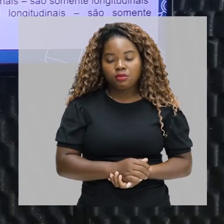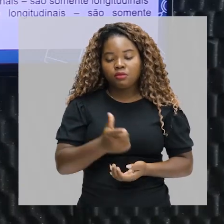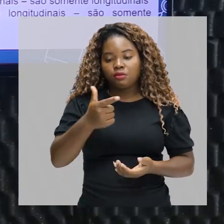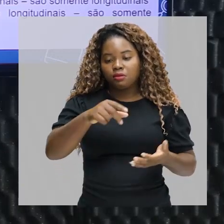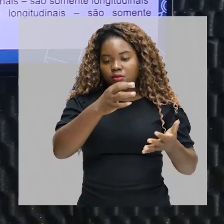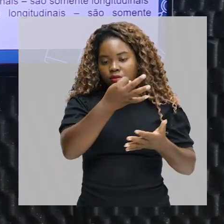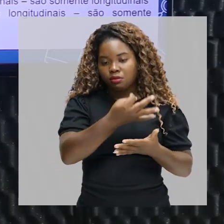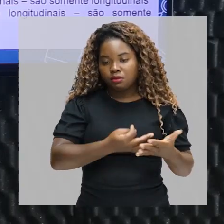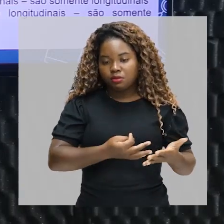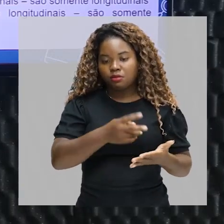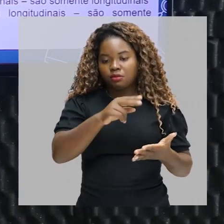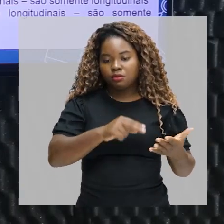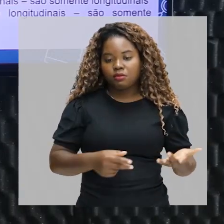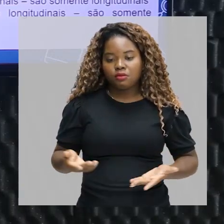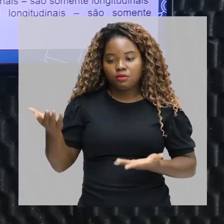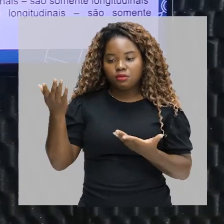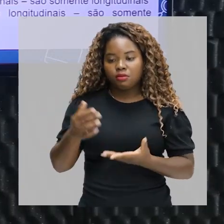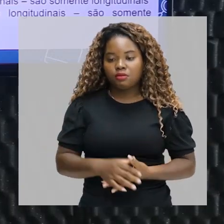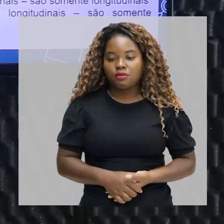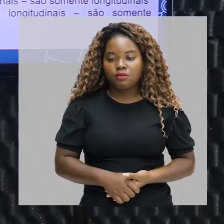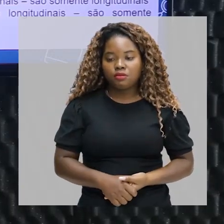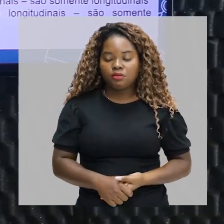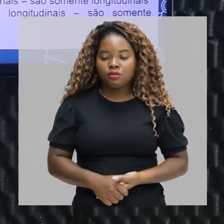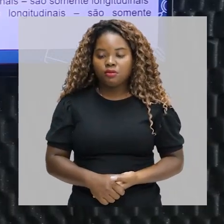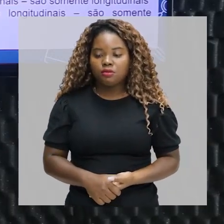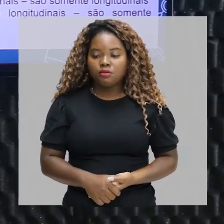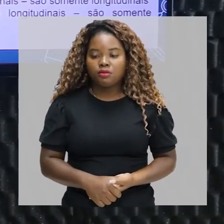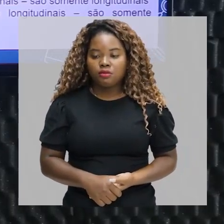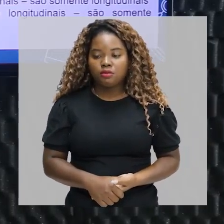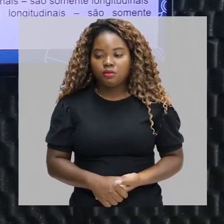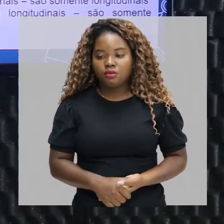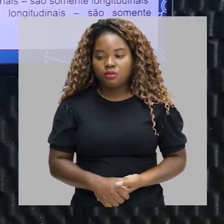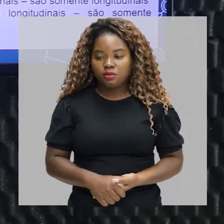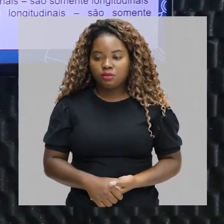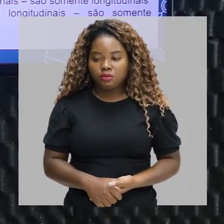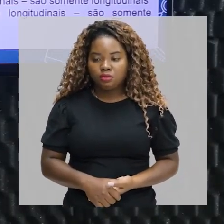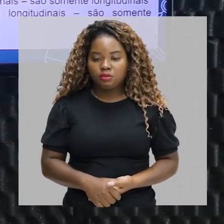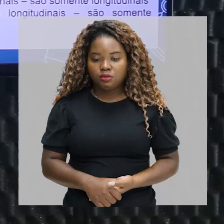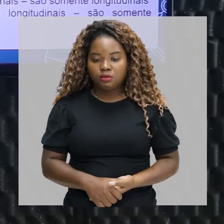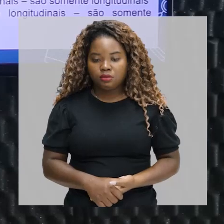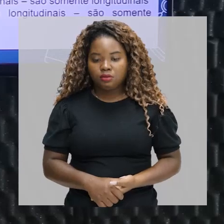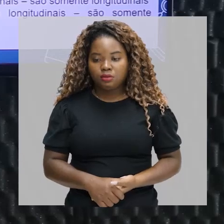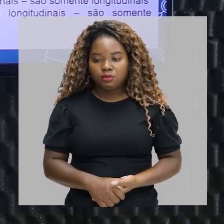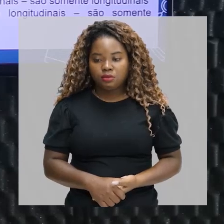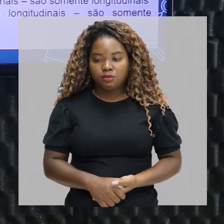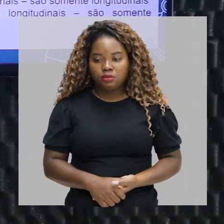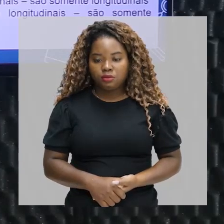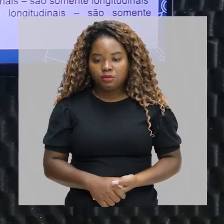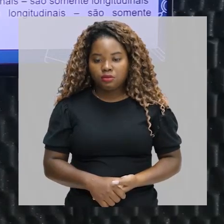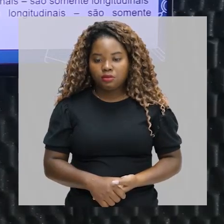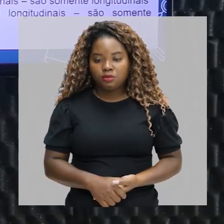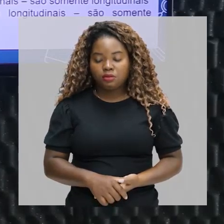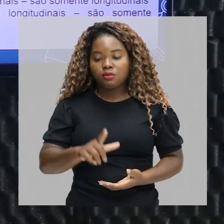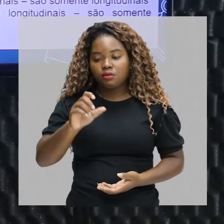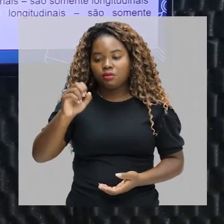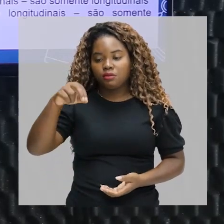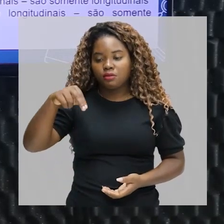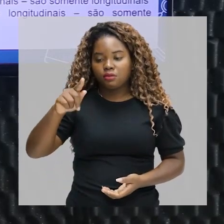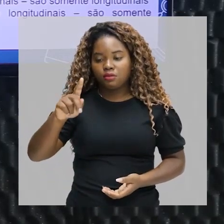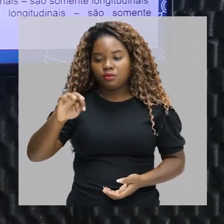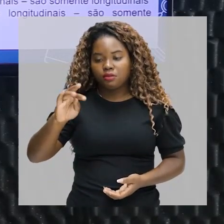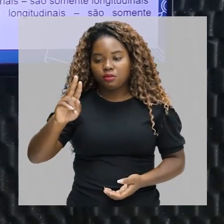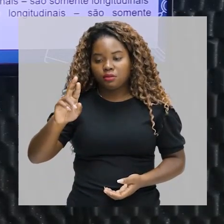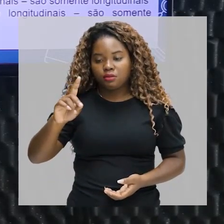As ondas mecânicas no interior de meios fluidos, eles são o quê? Longitudinais ou